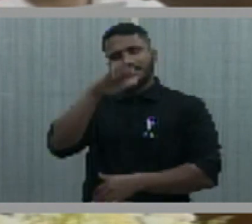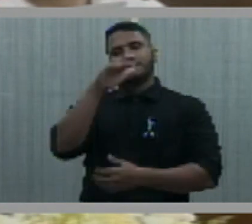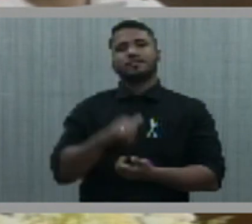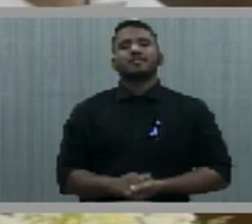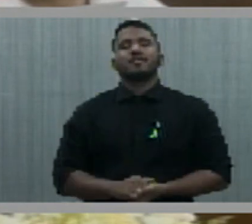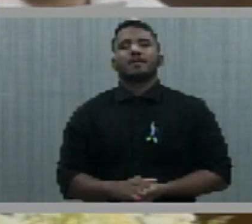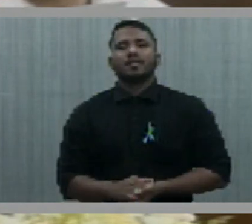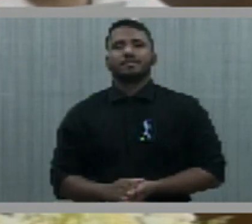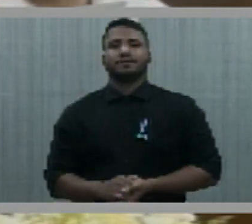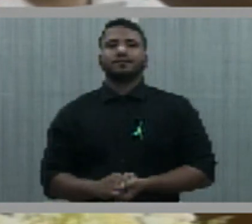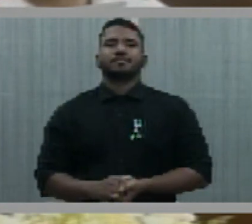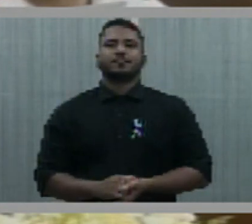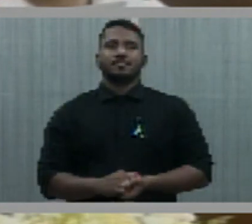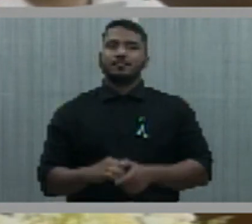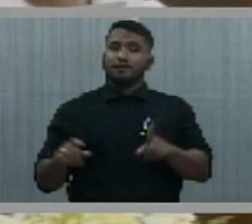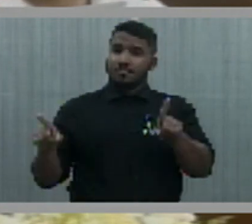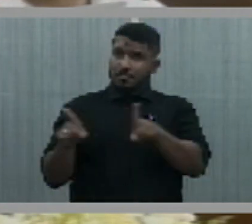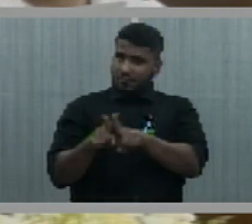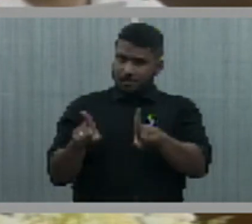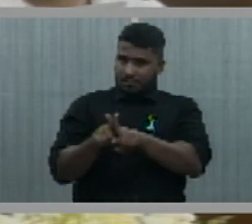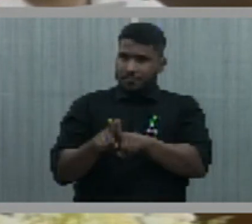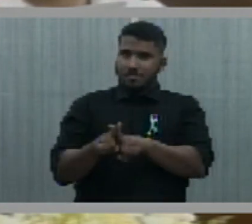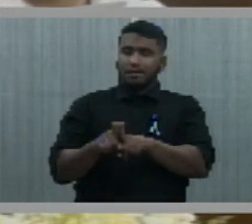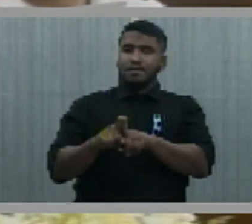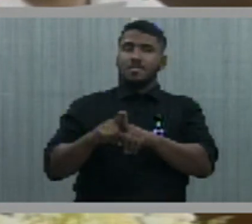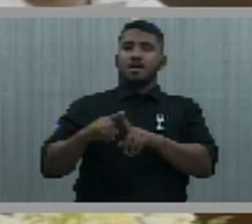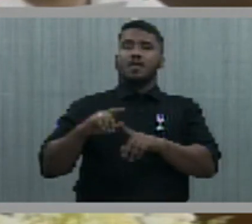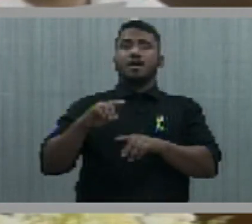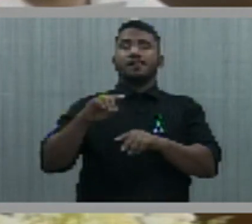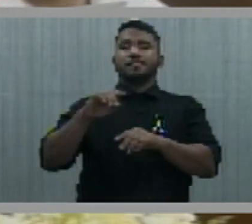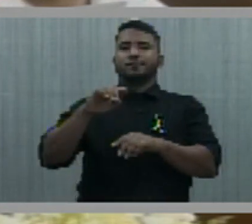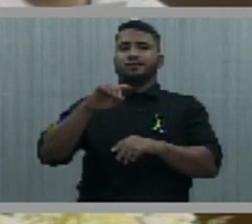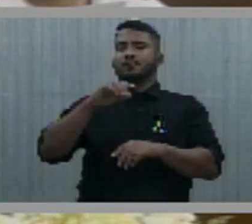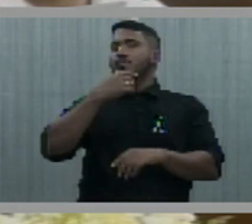Vice-reitor do Seminário de Filosofia, Dom Edilberto,